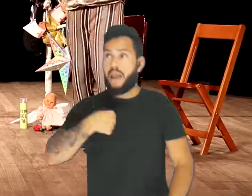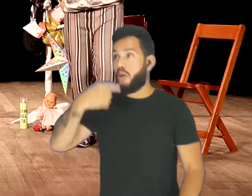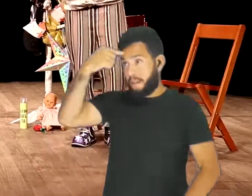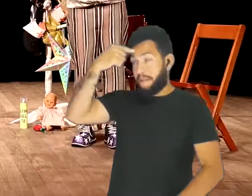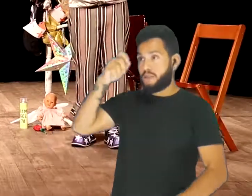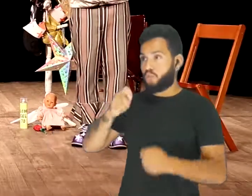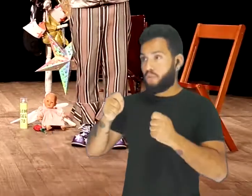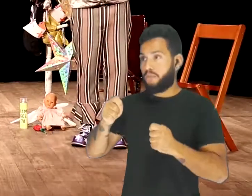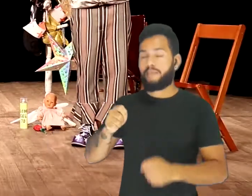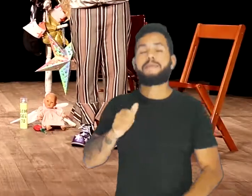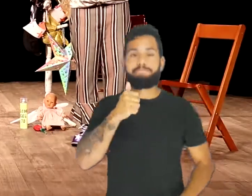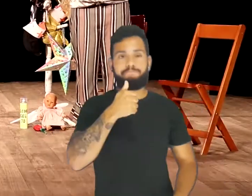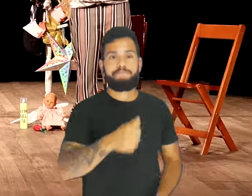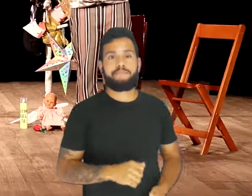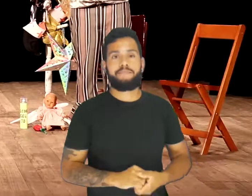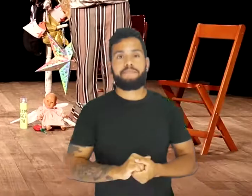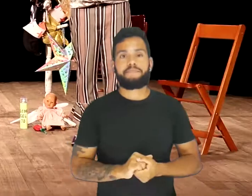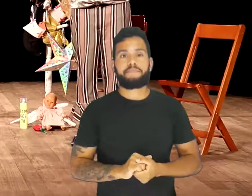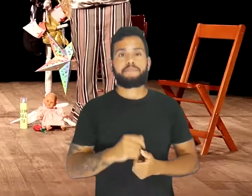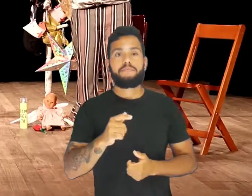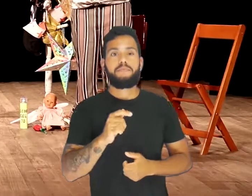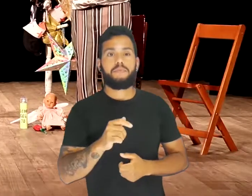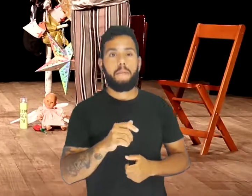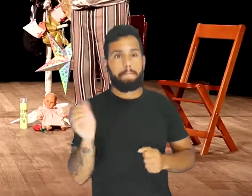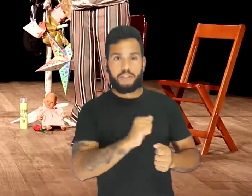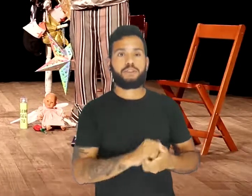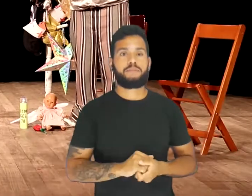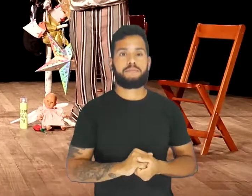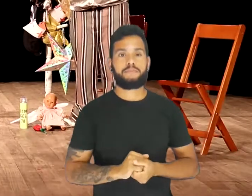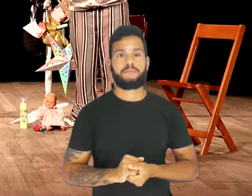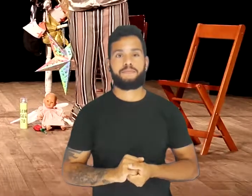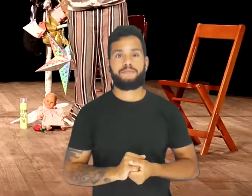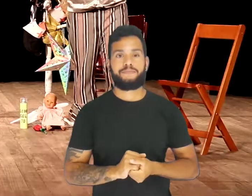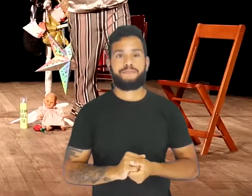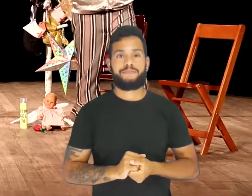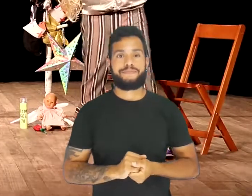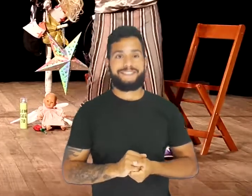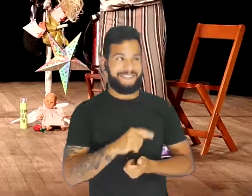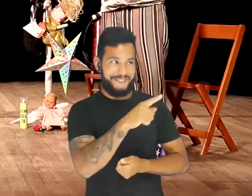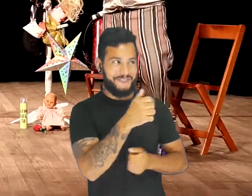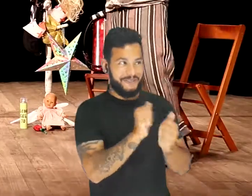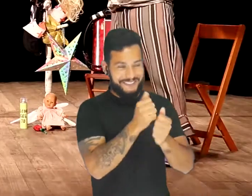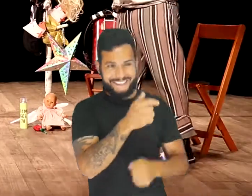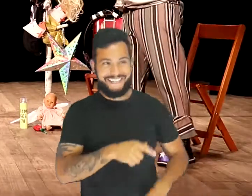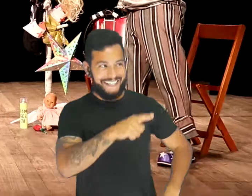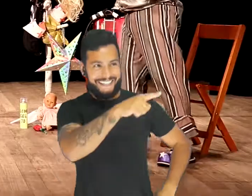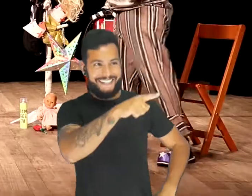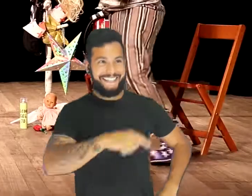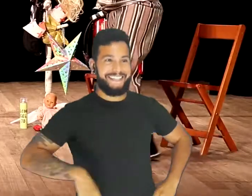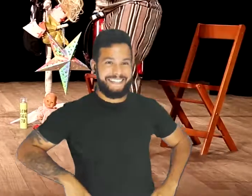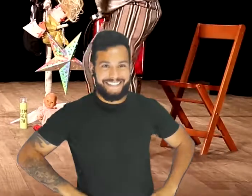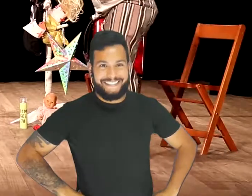Você marca um minuto aí, tu marca um minuto. Eu marco na minha cabeça. Não, ele vai marcar lá pra nós. Tá. Vai marcar. Vamos lá. É, pode